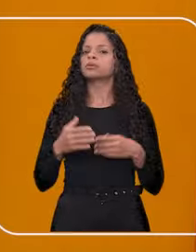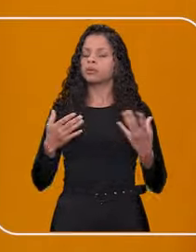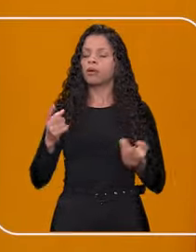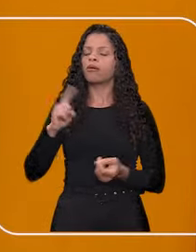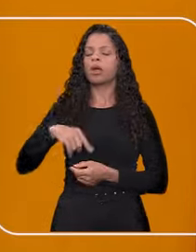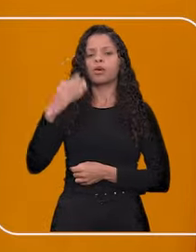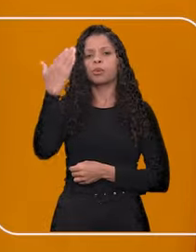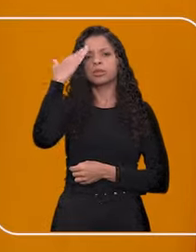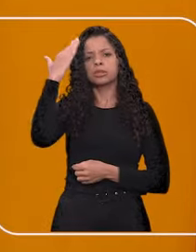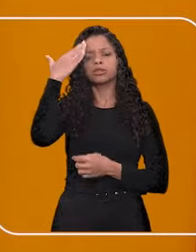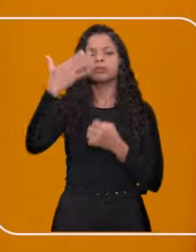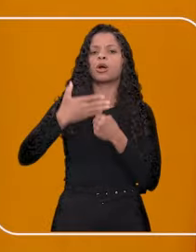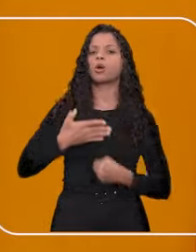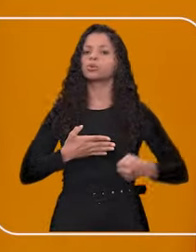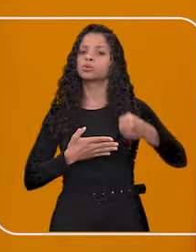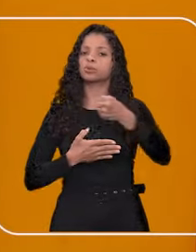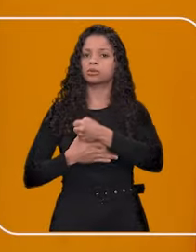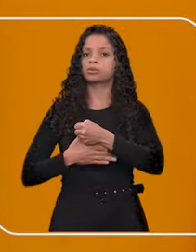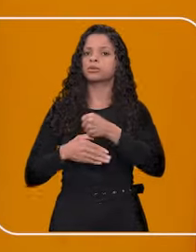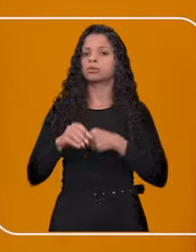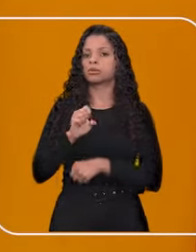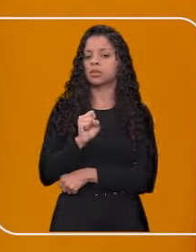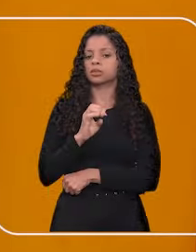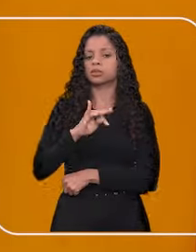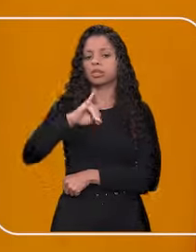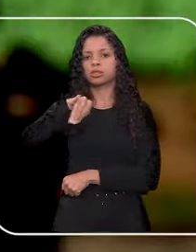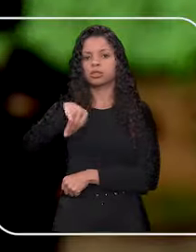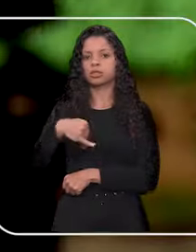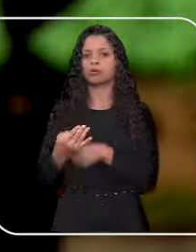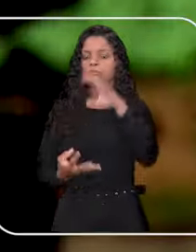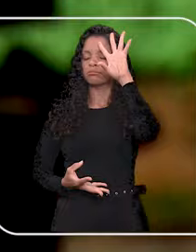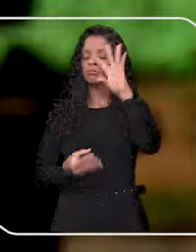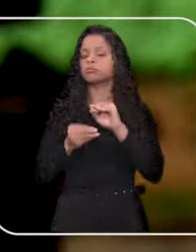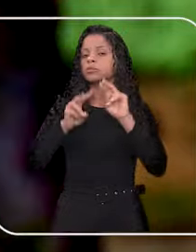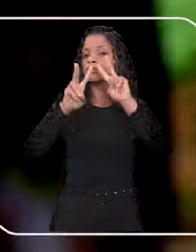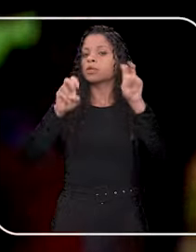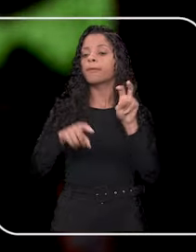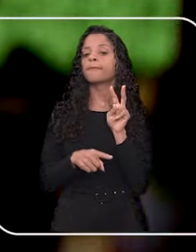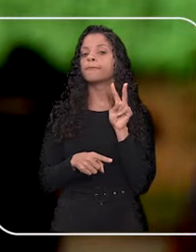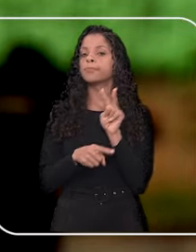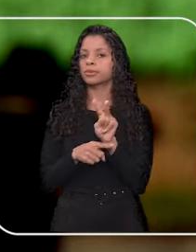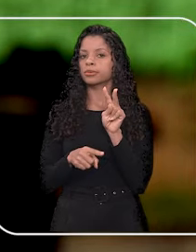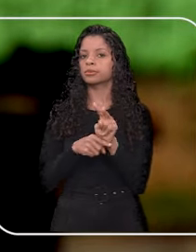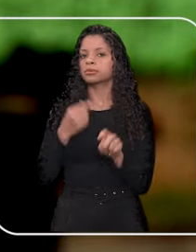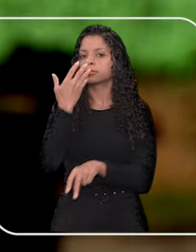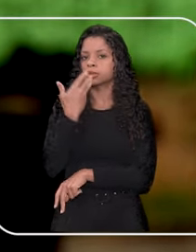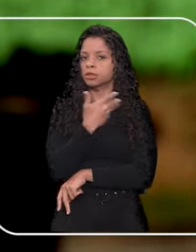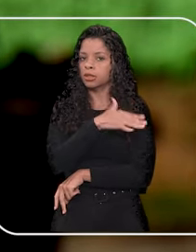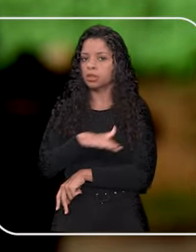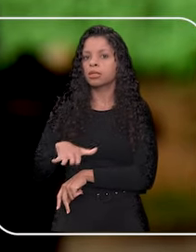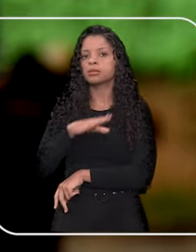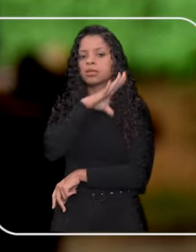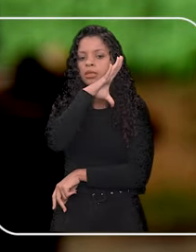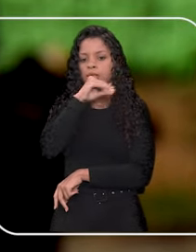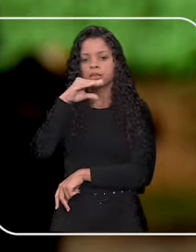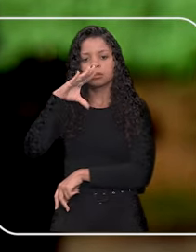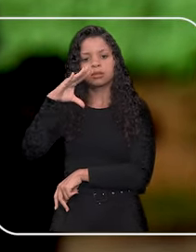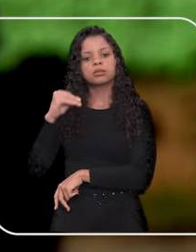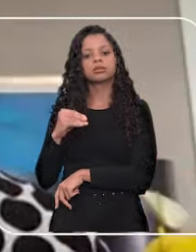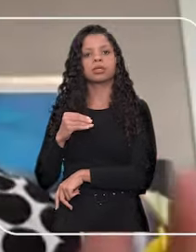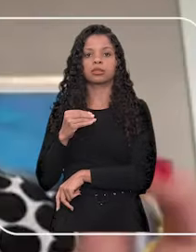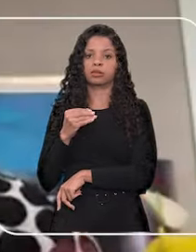entendimento já pacificado em súmula do próprio STJ sobre o tema que Visa a proteção de crianças e